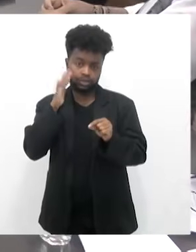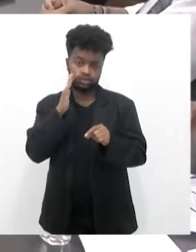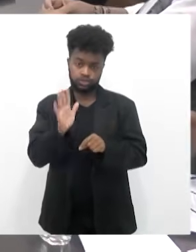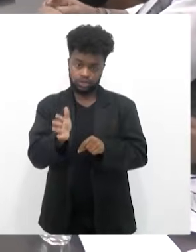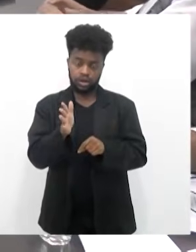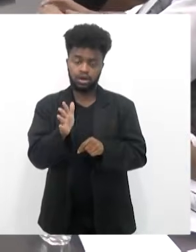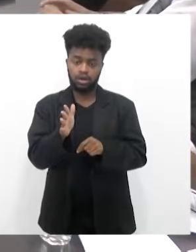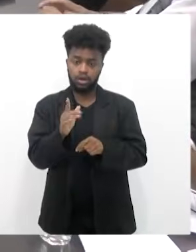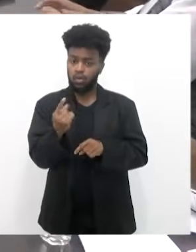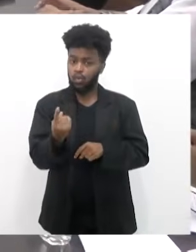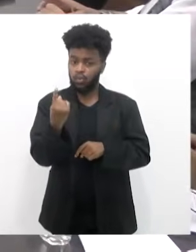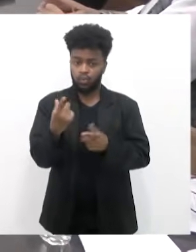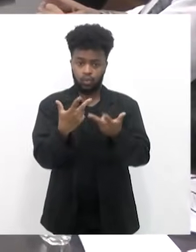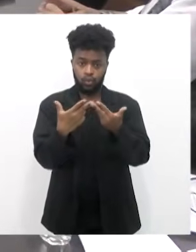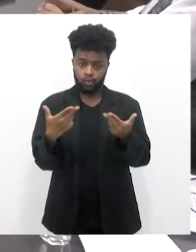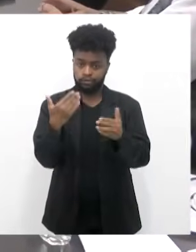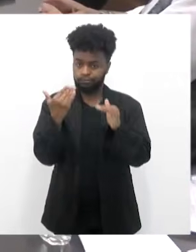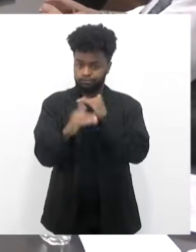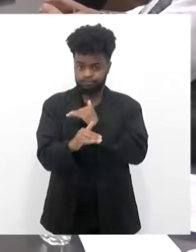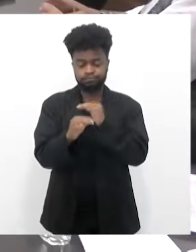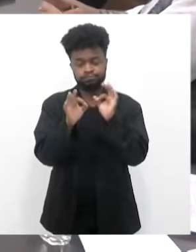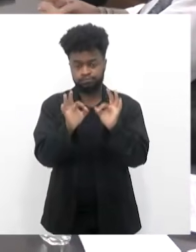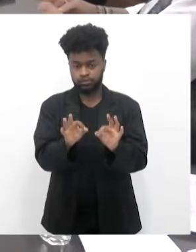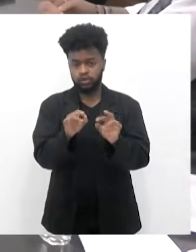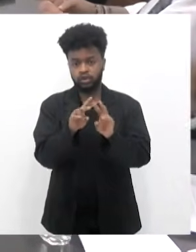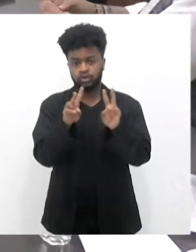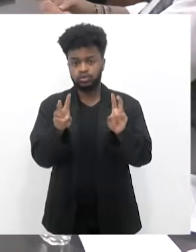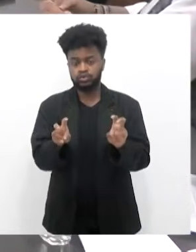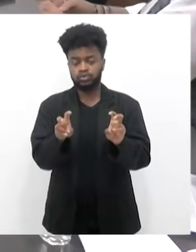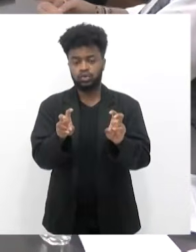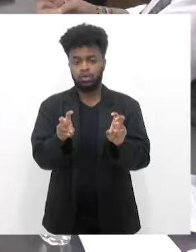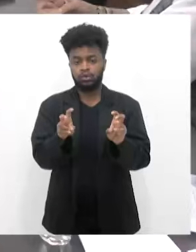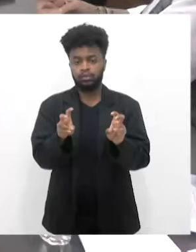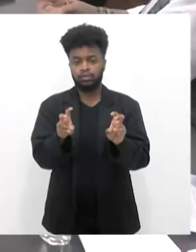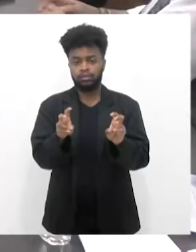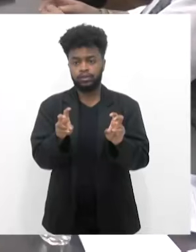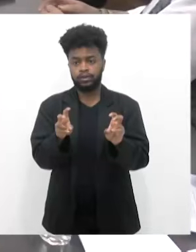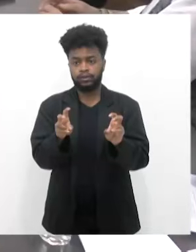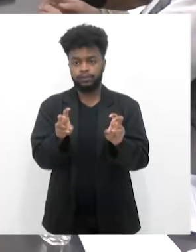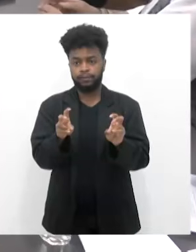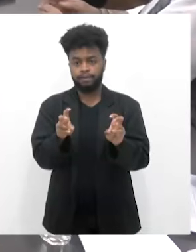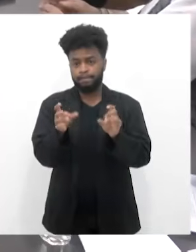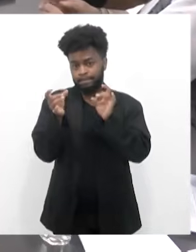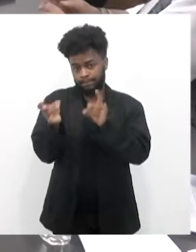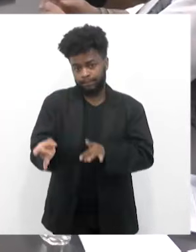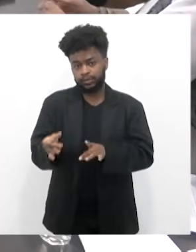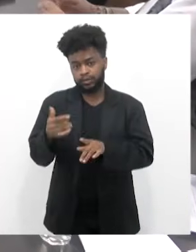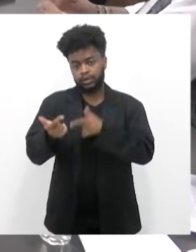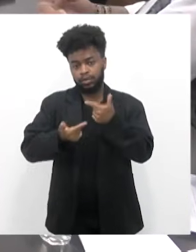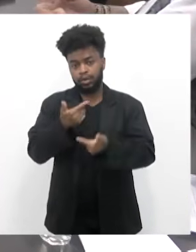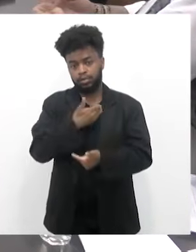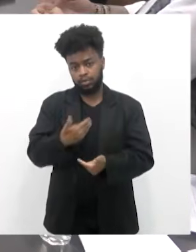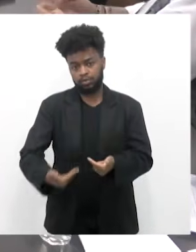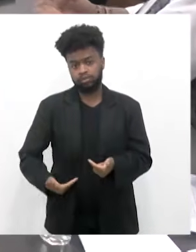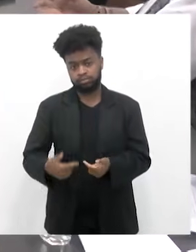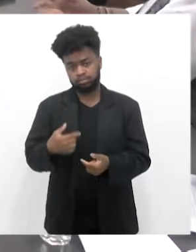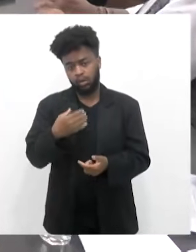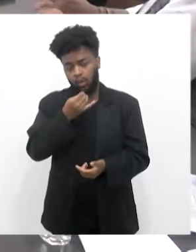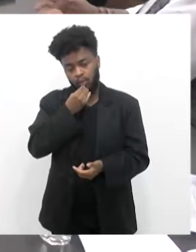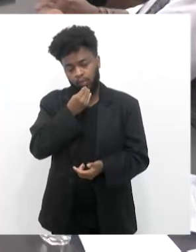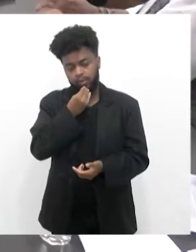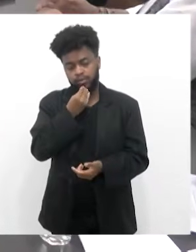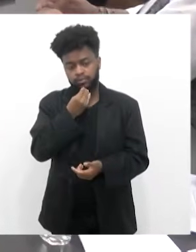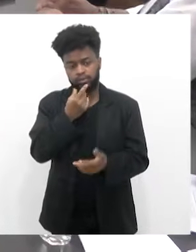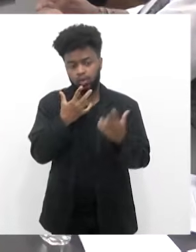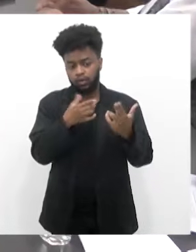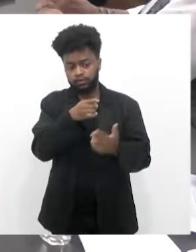que o ponto de discussão seria efetivamente essa questão da desincompatibilização da função pública. Fico feliz, claro que, assim